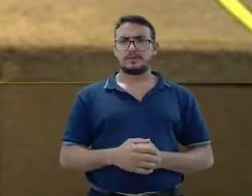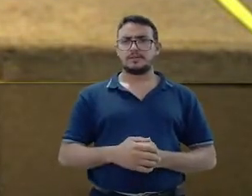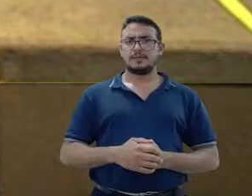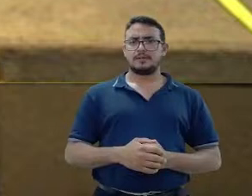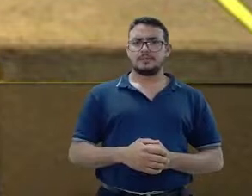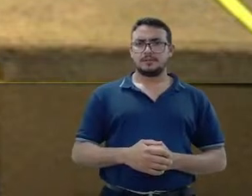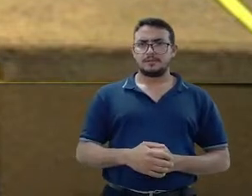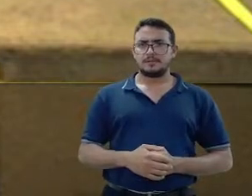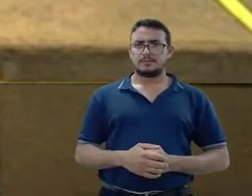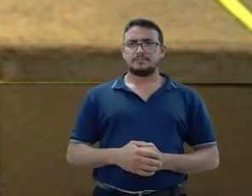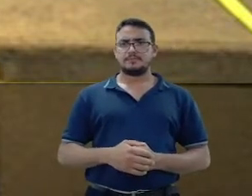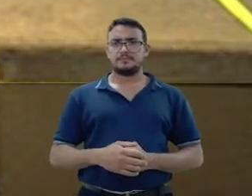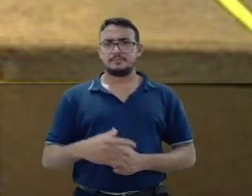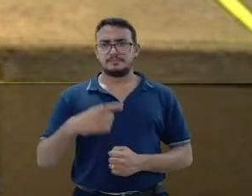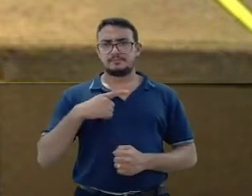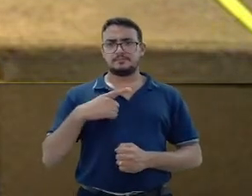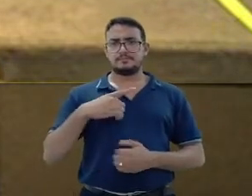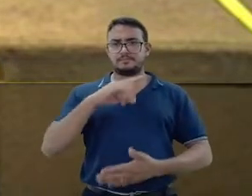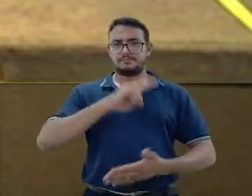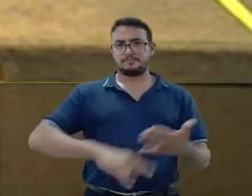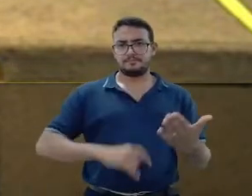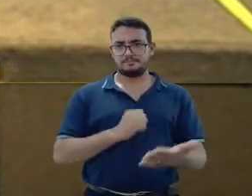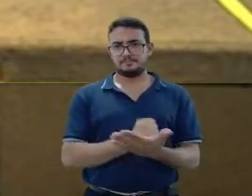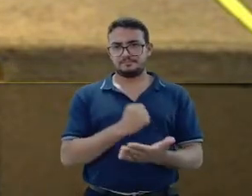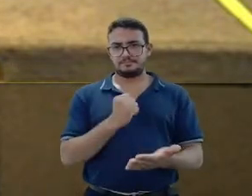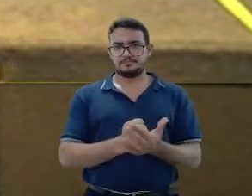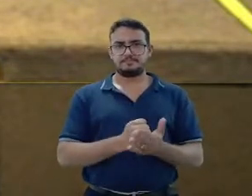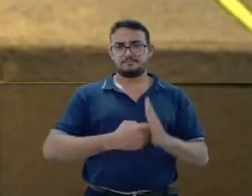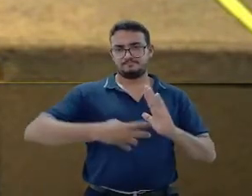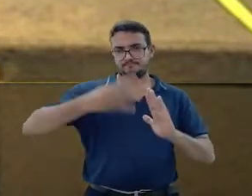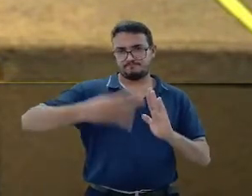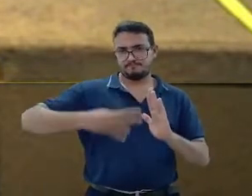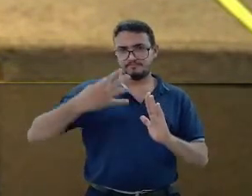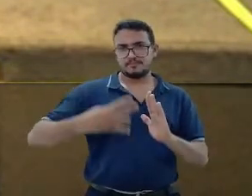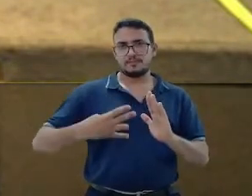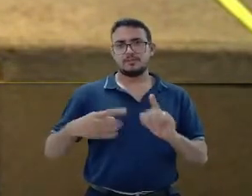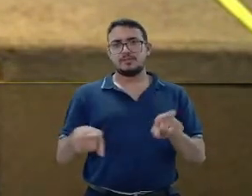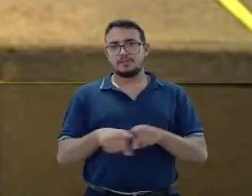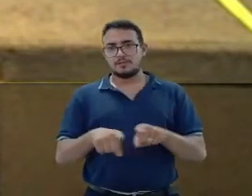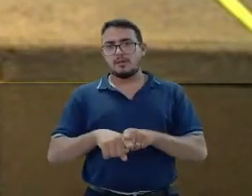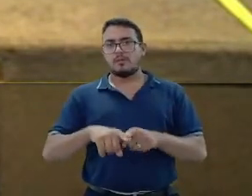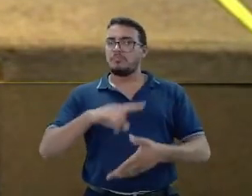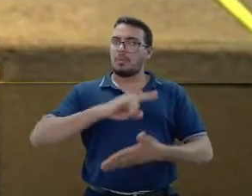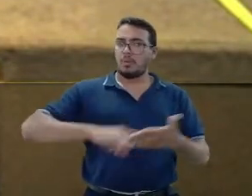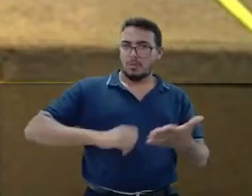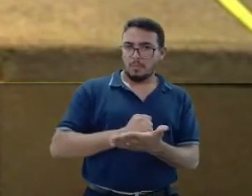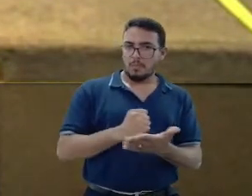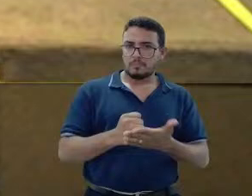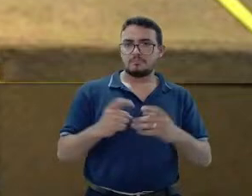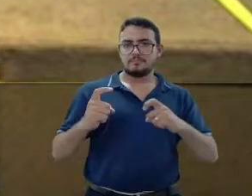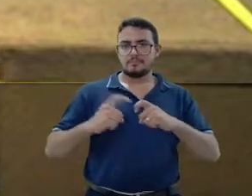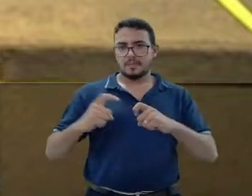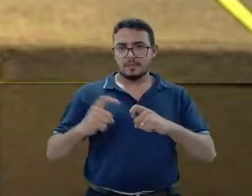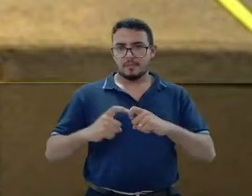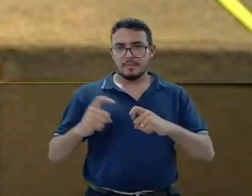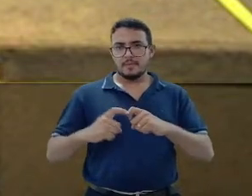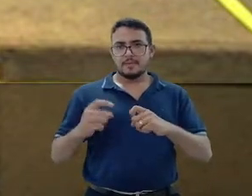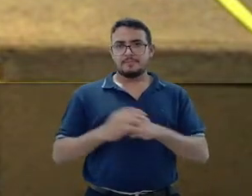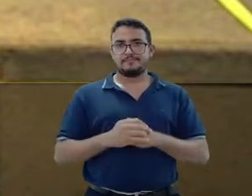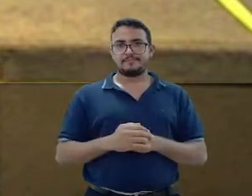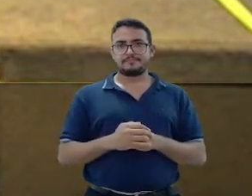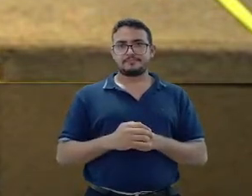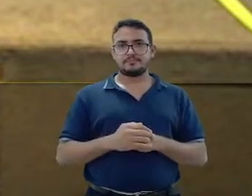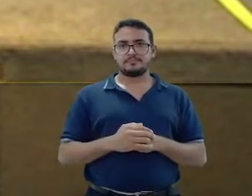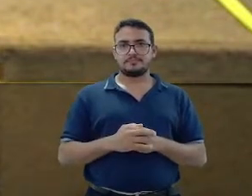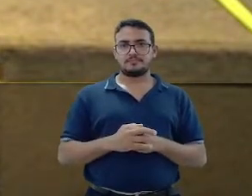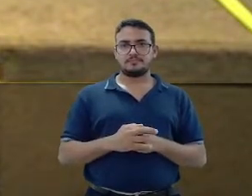de igual forma, o laudo médico, né, o laudo médico, ele também, quando na realização, para